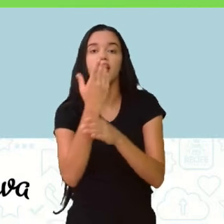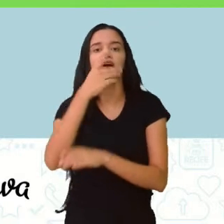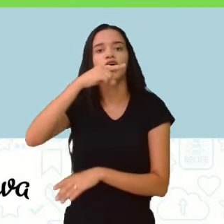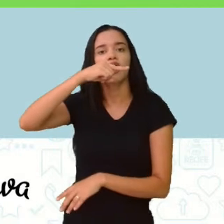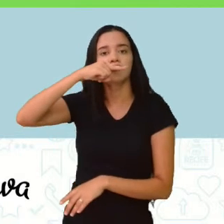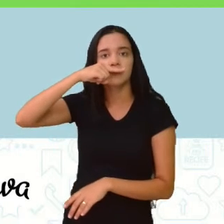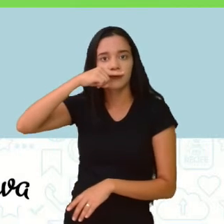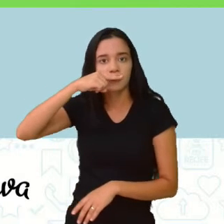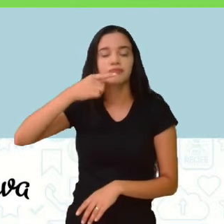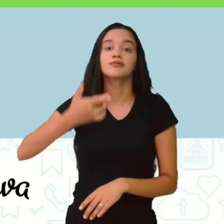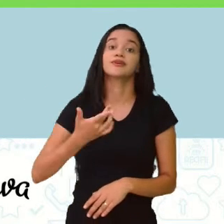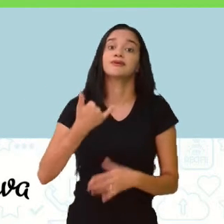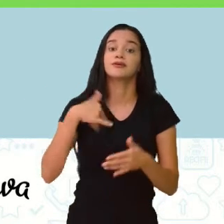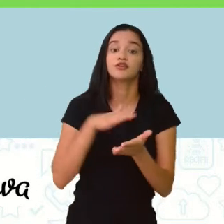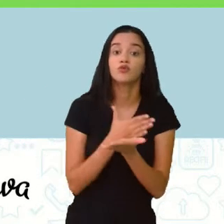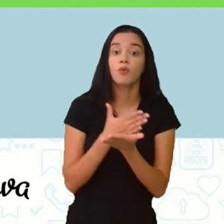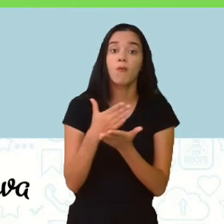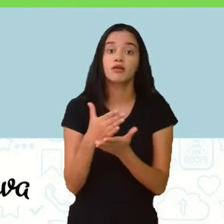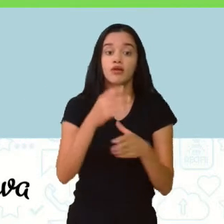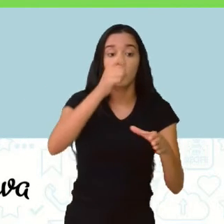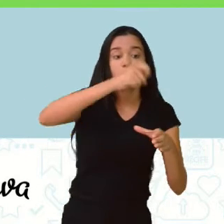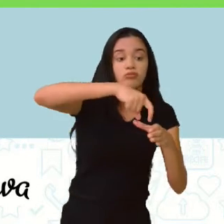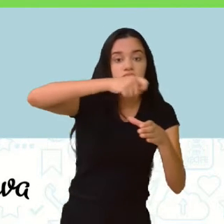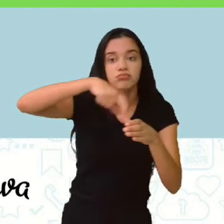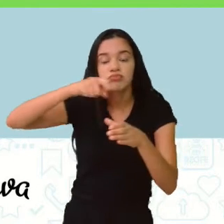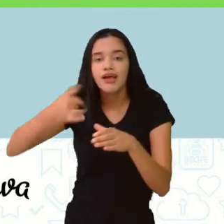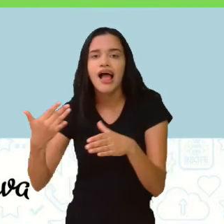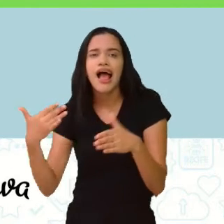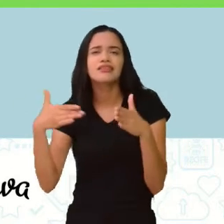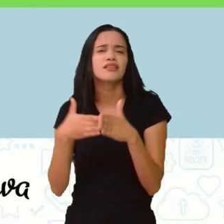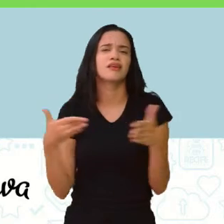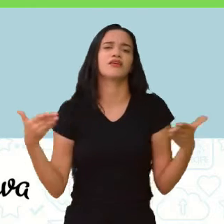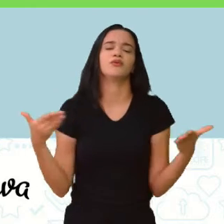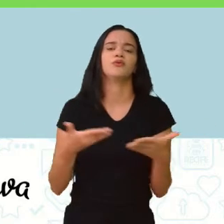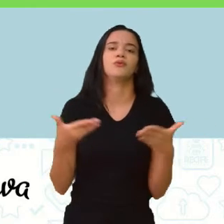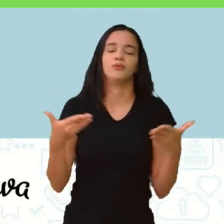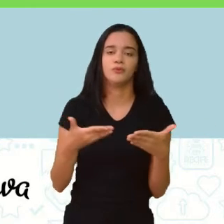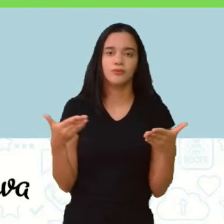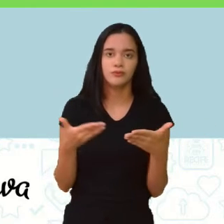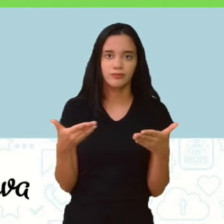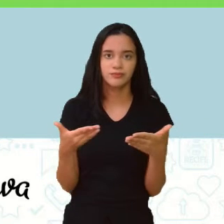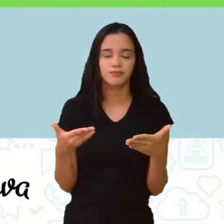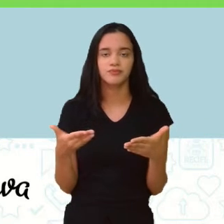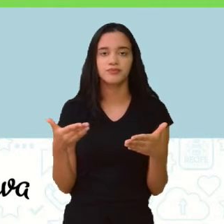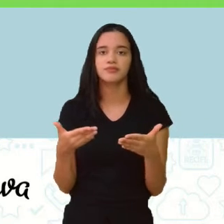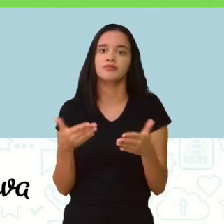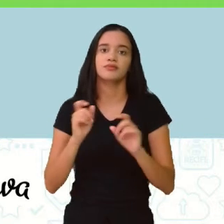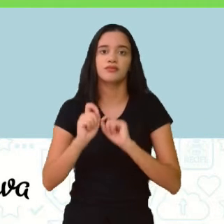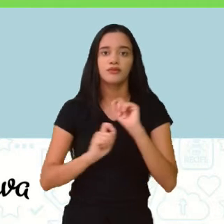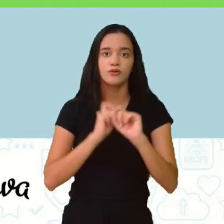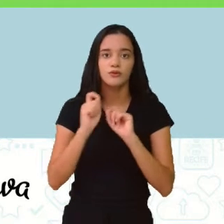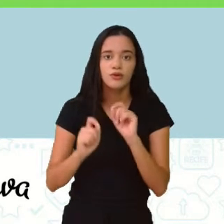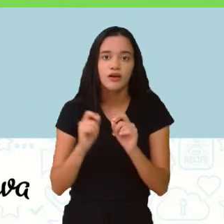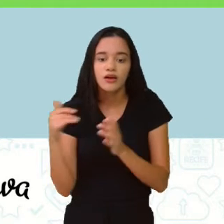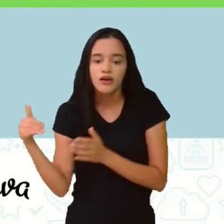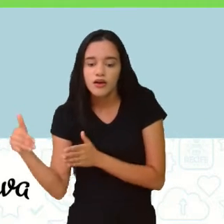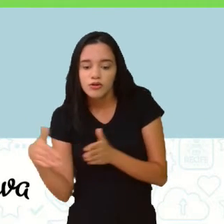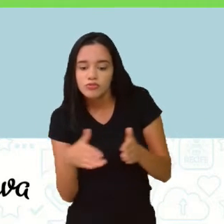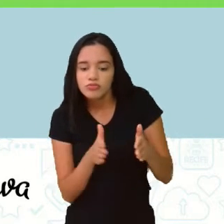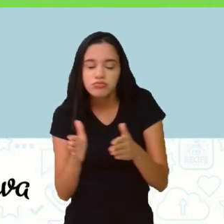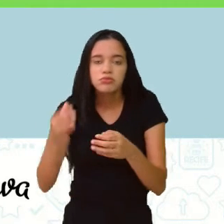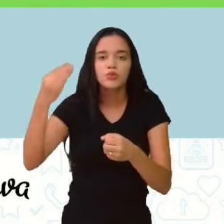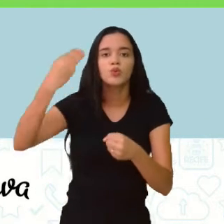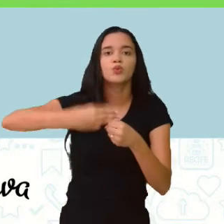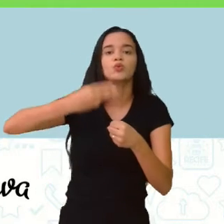a cultivar. E se você analisar até hoje, de onde ele vem passando por aqueles